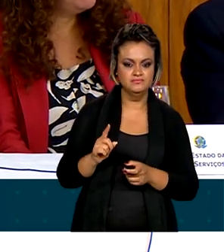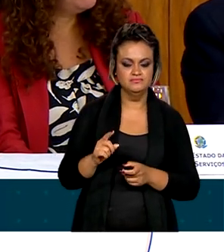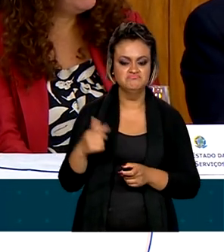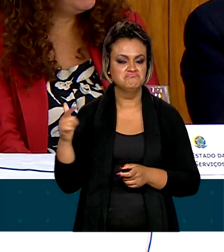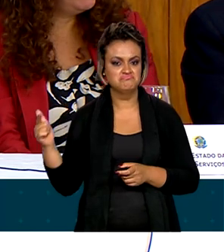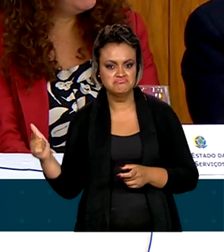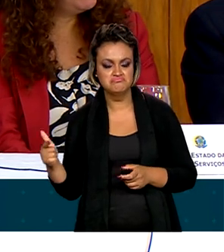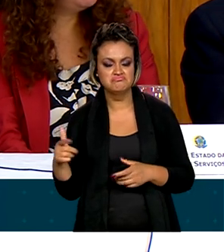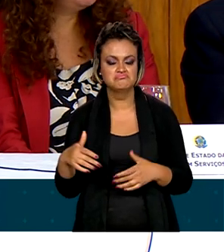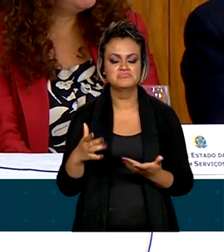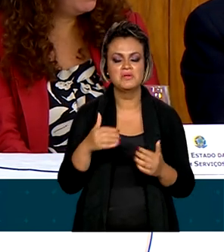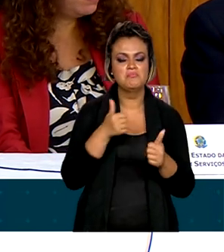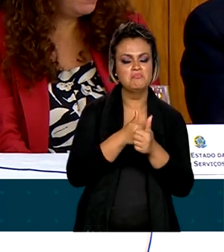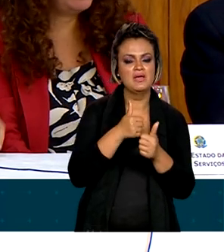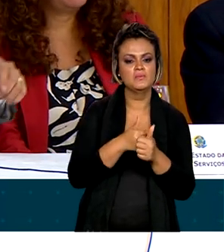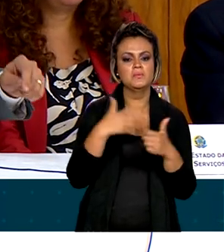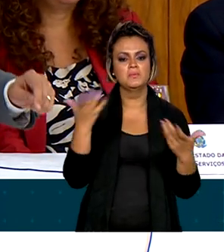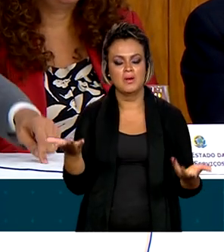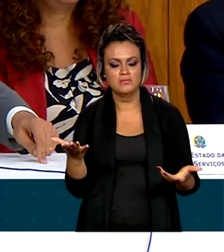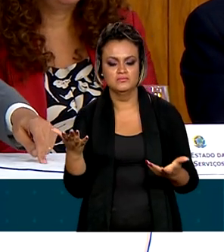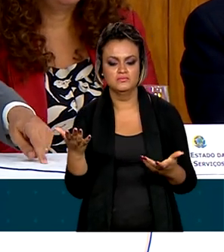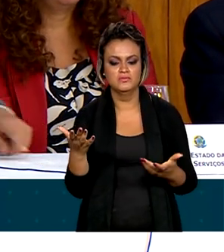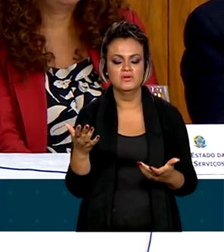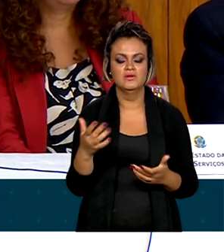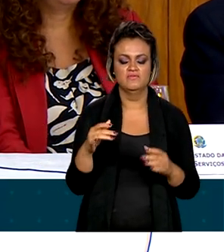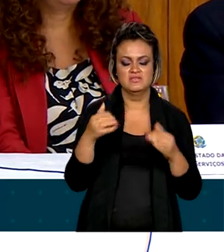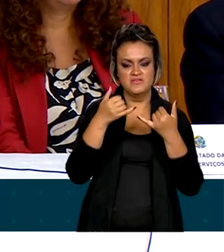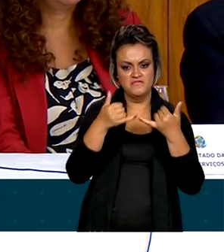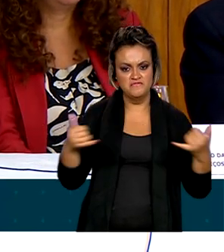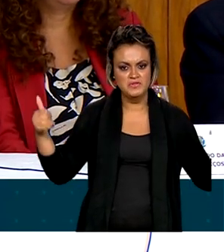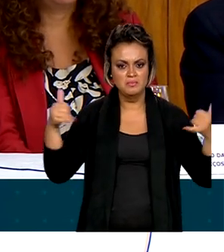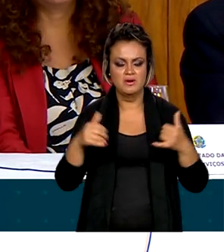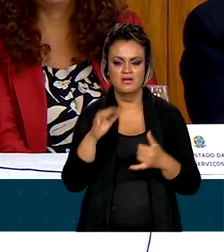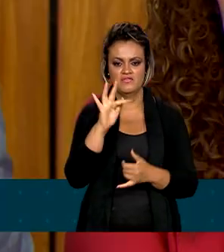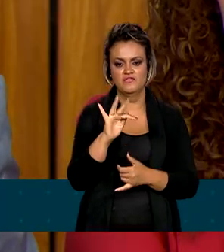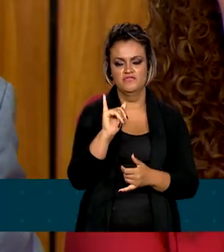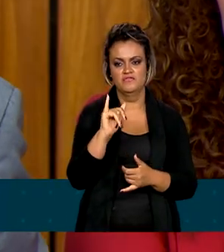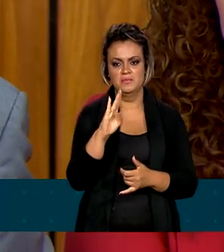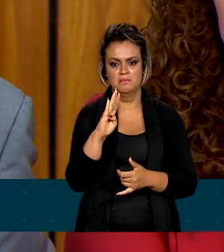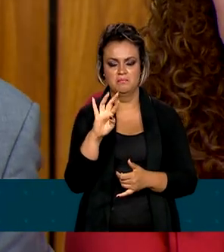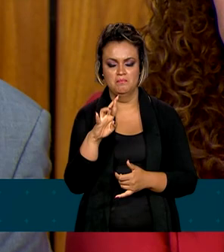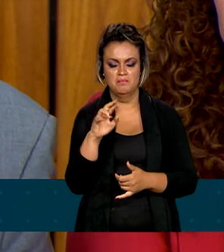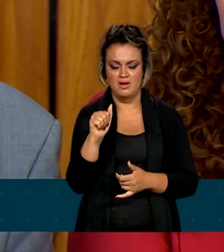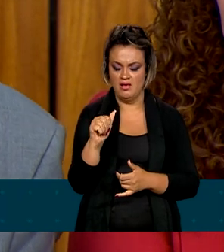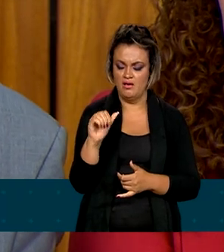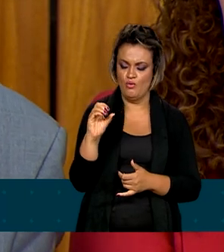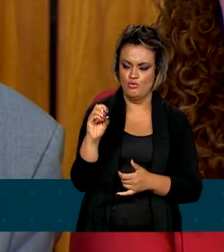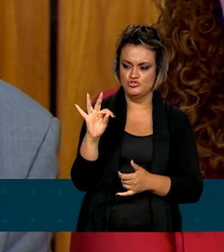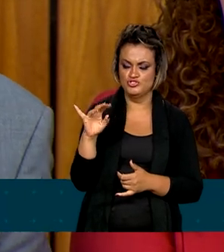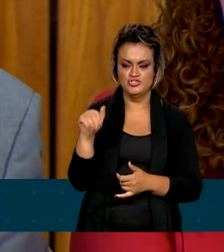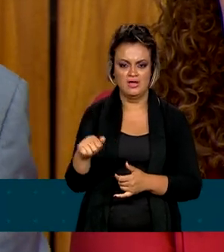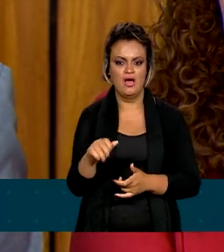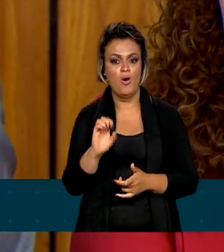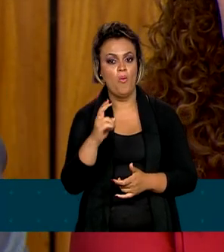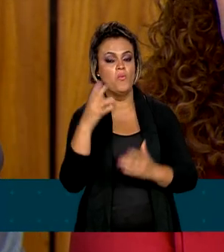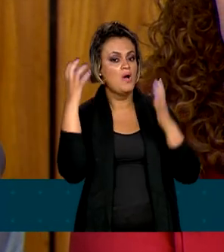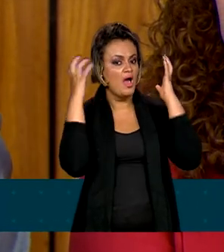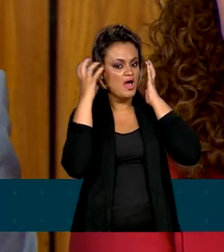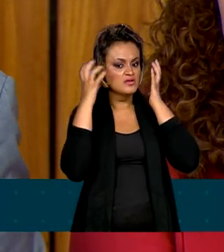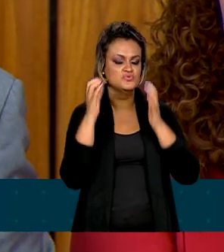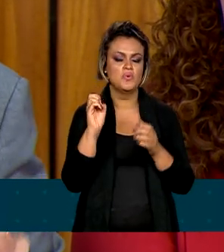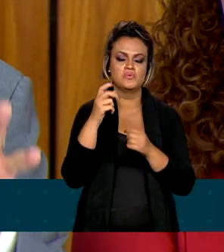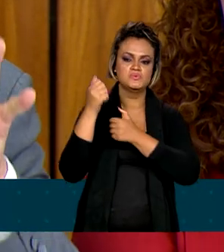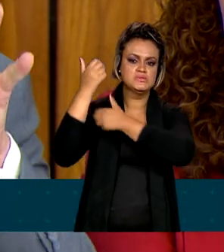tem, qual é o lugar mais próximo que tem, fibra ótica, ou se no distrito, na localidade, tem rádio, ou tem que ser